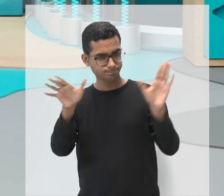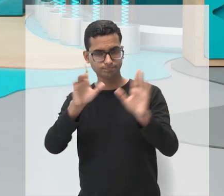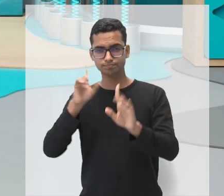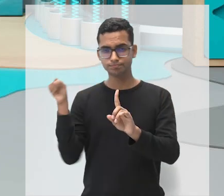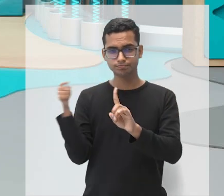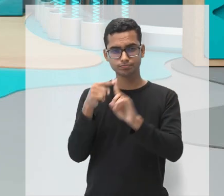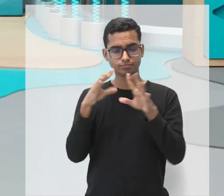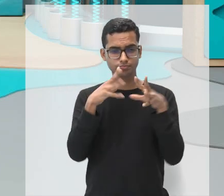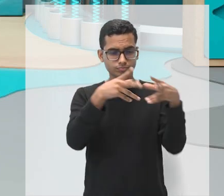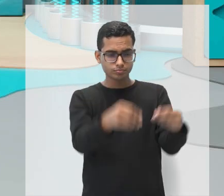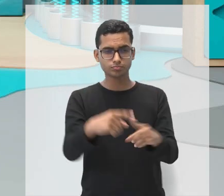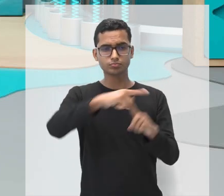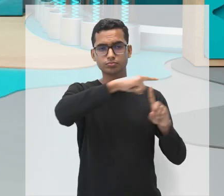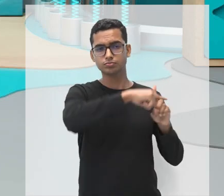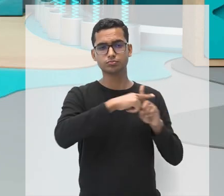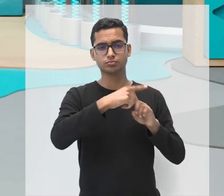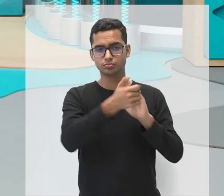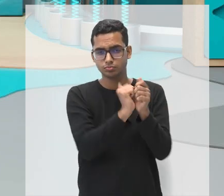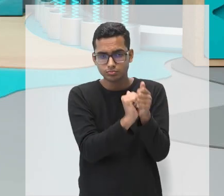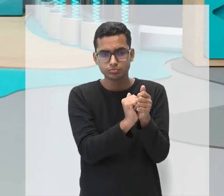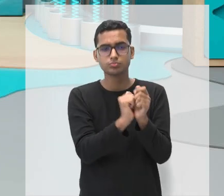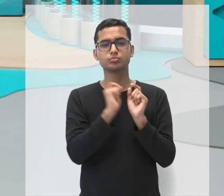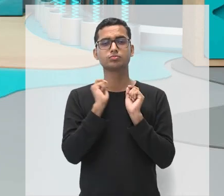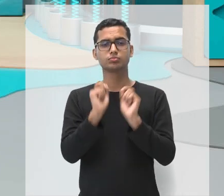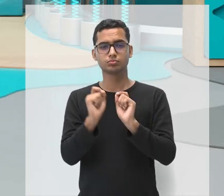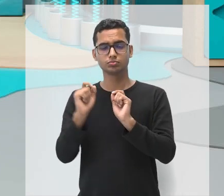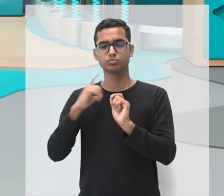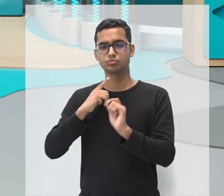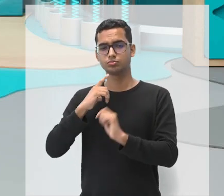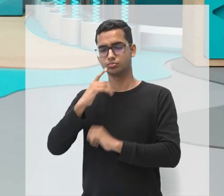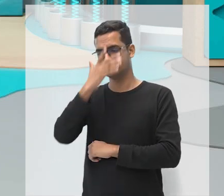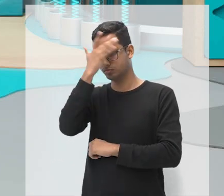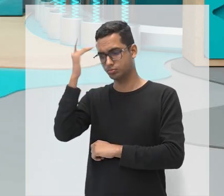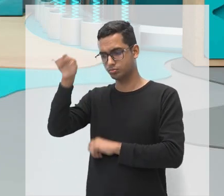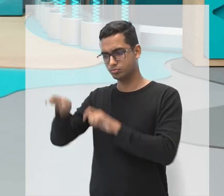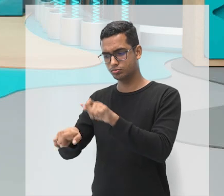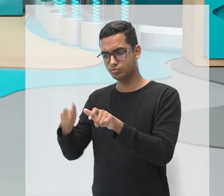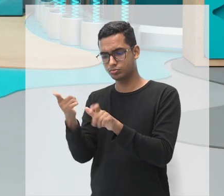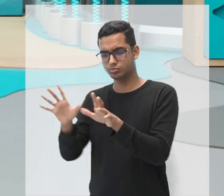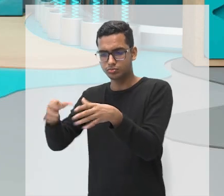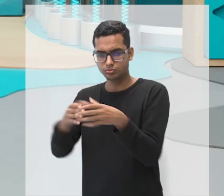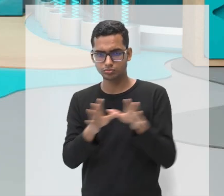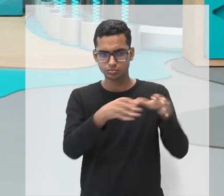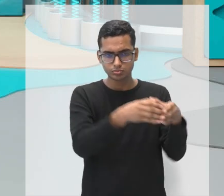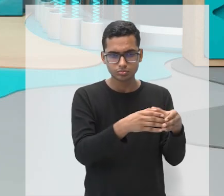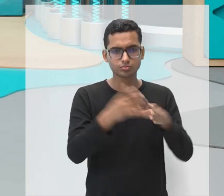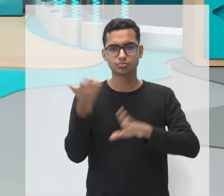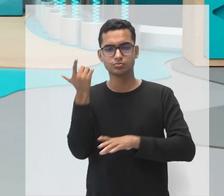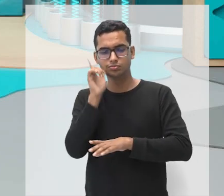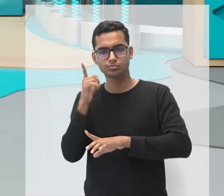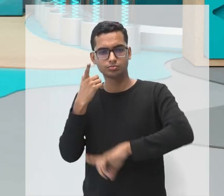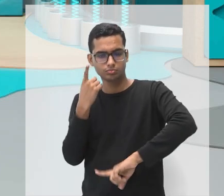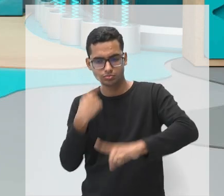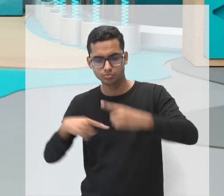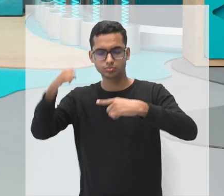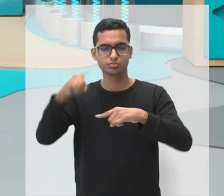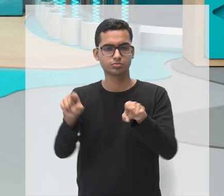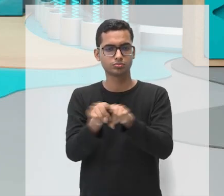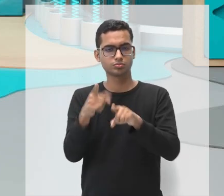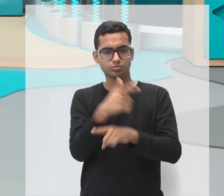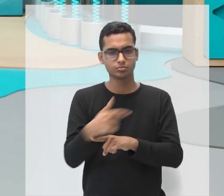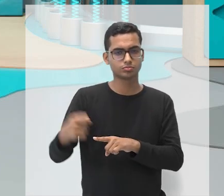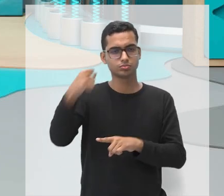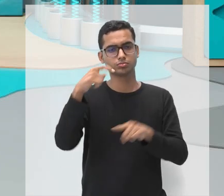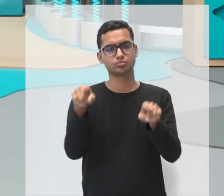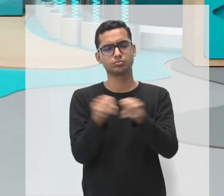as modalidades esportivas é a superação dos adversários, claro que em respeito absoluto, em